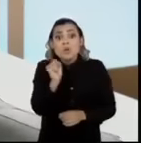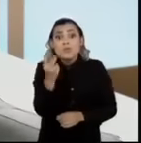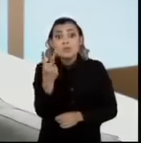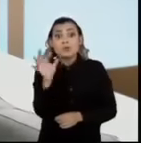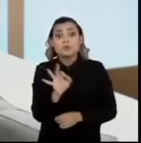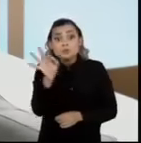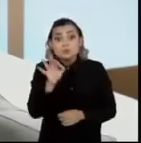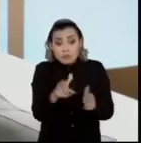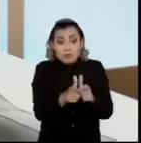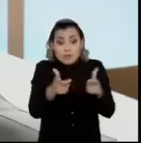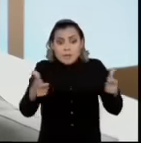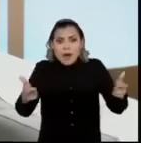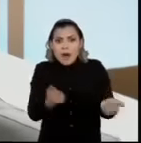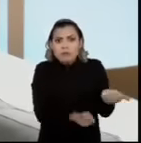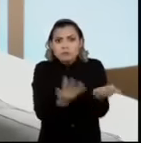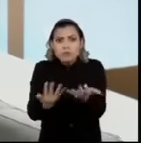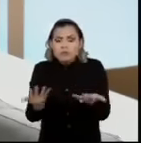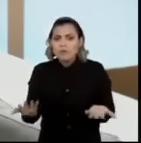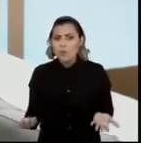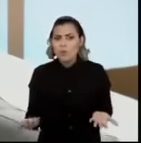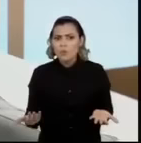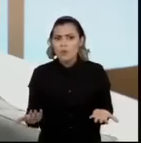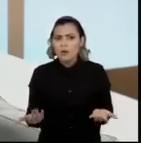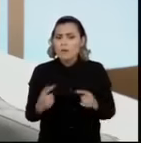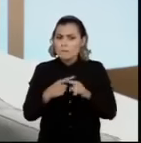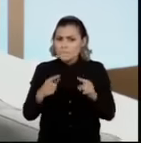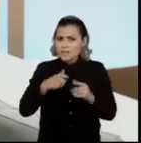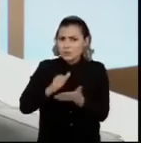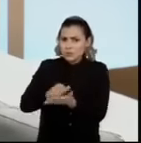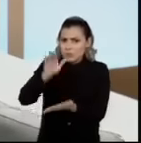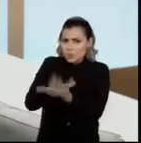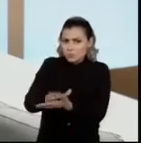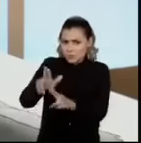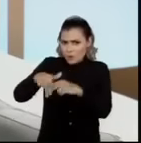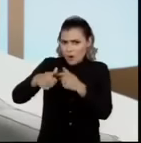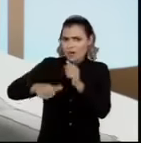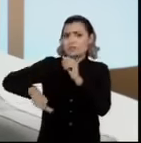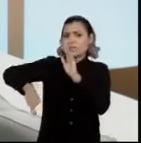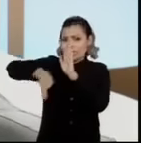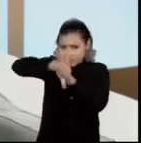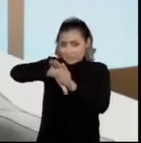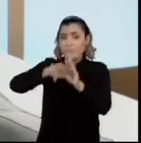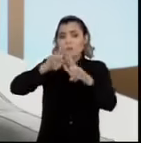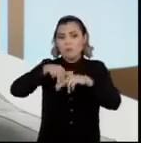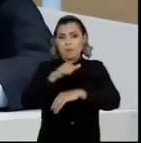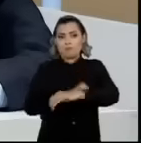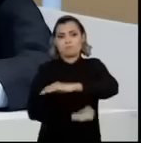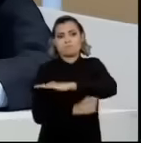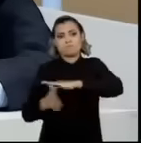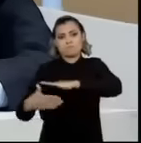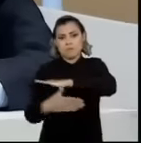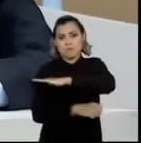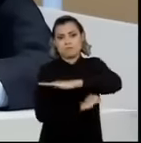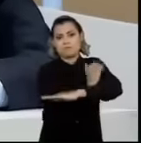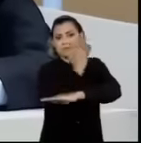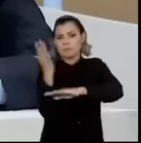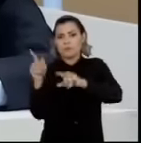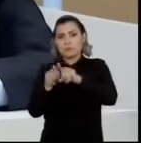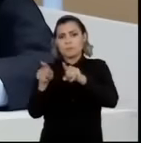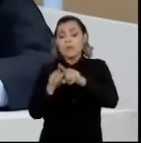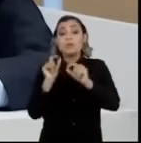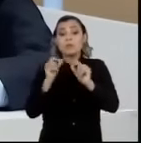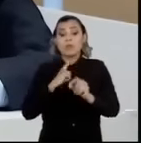INPE, né? As multas sobre crimes ambientais contra a flora nos 9 estados da Amazônia Legal caíram